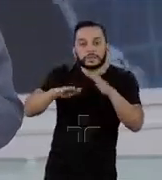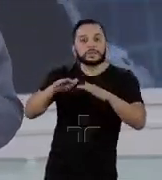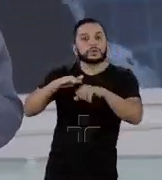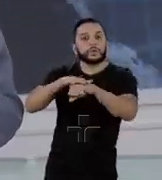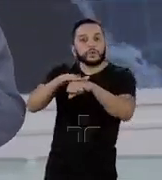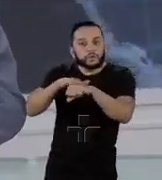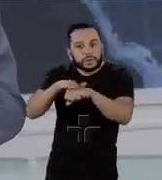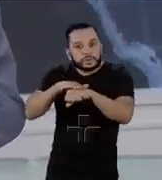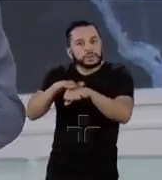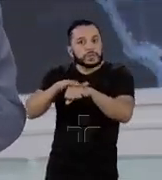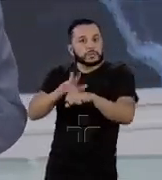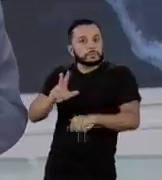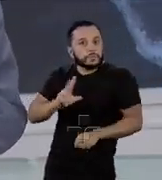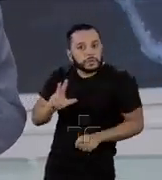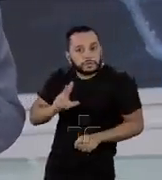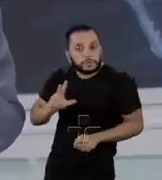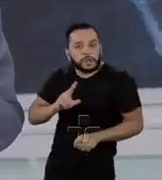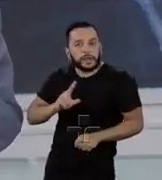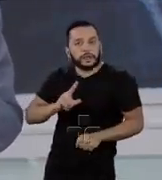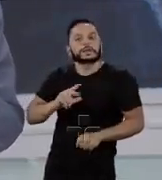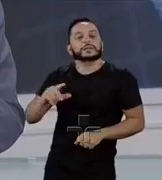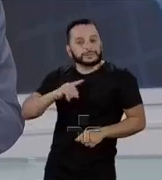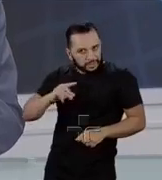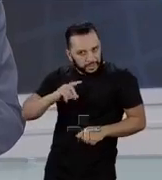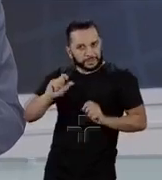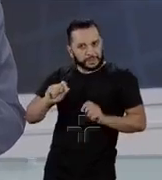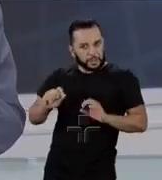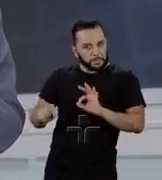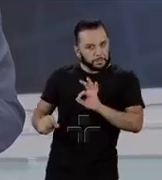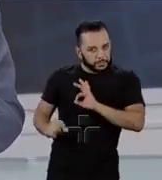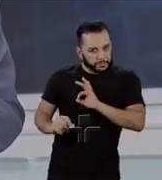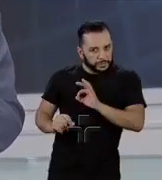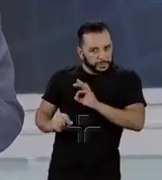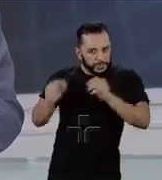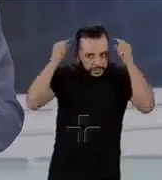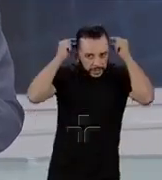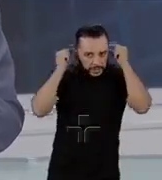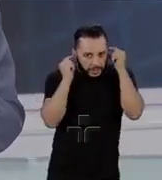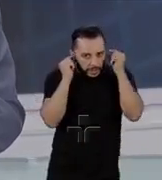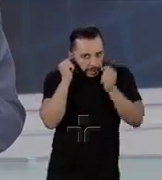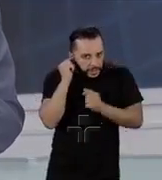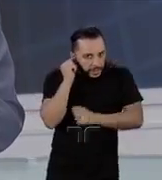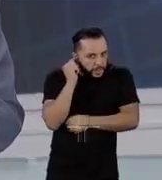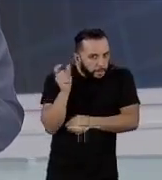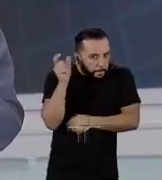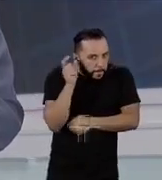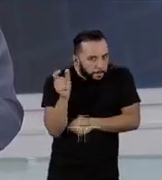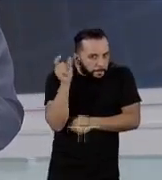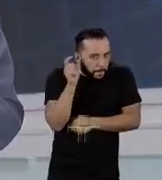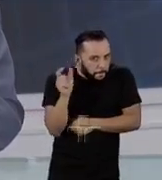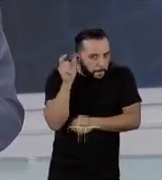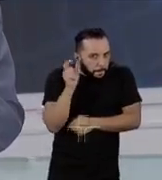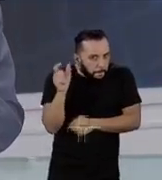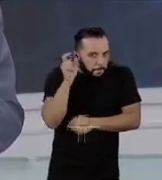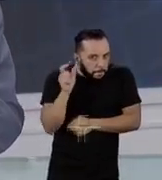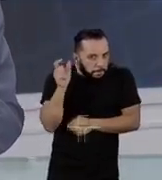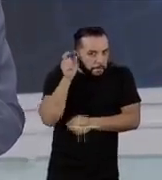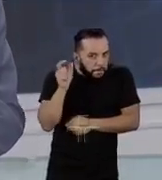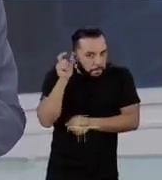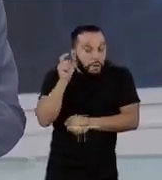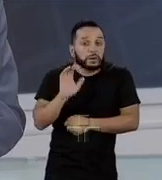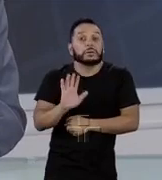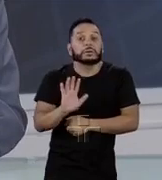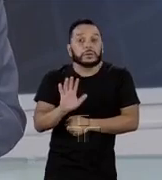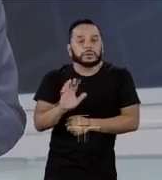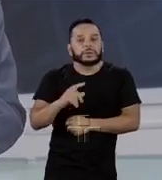separação. E foram feitas gravações envolvendo essas conversas, mais de 300 clientes, e essas gravações